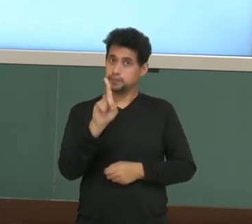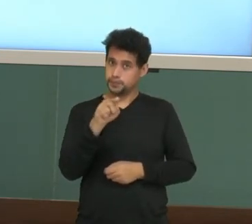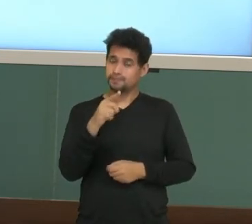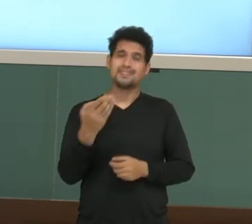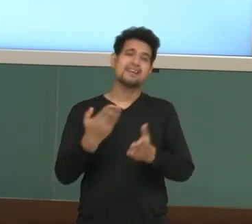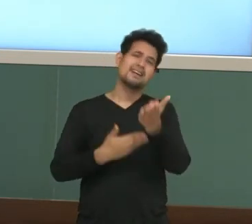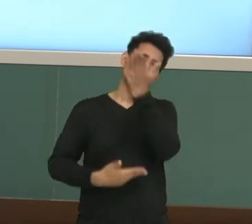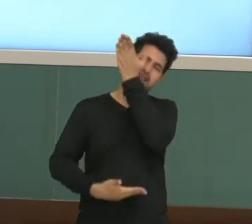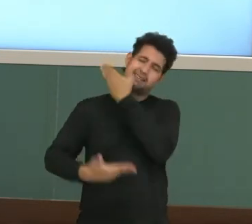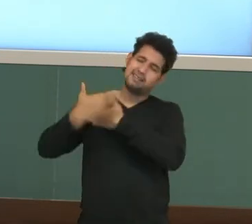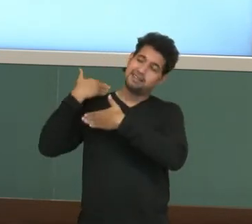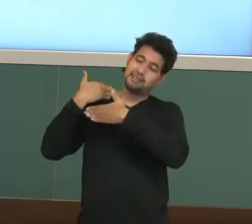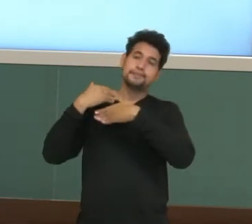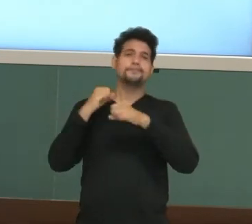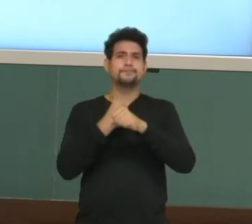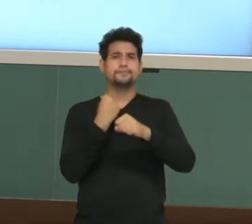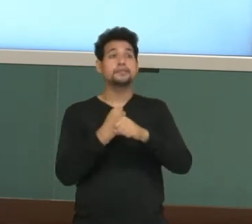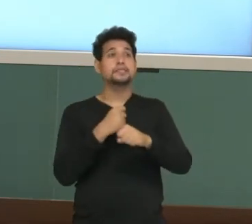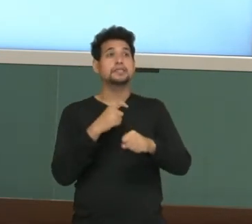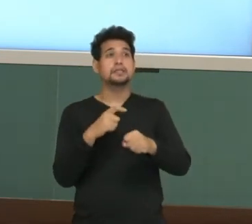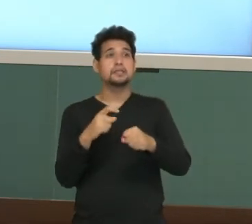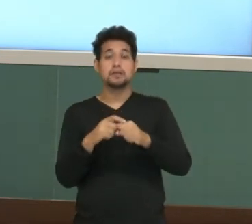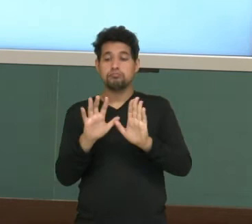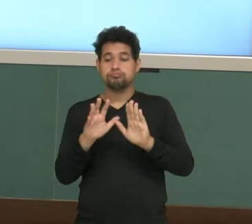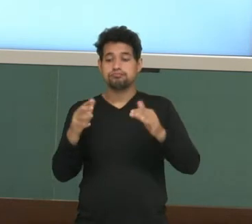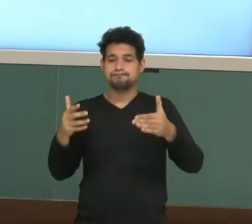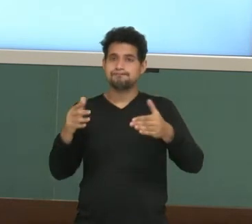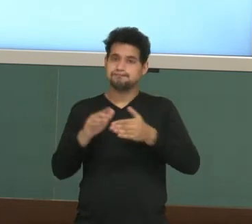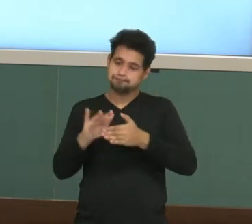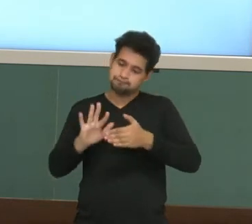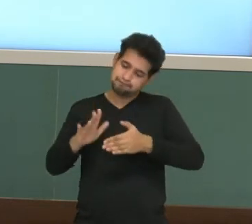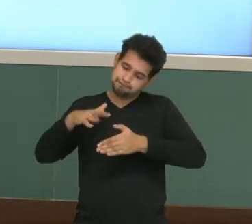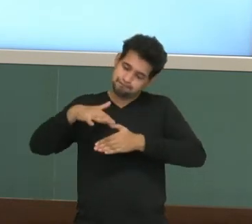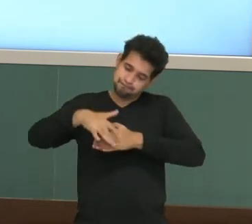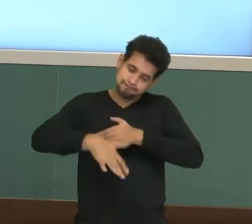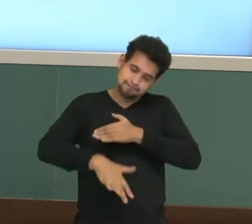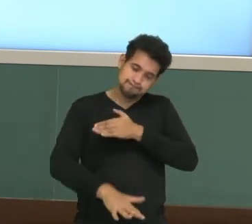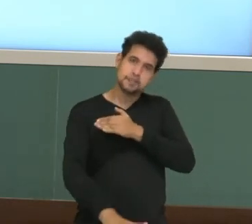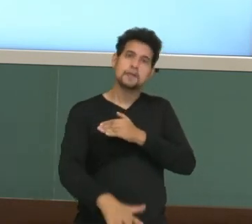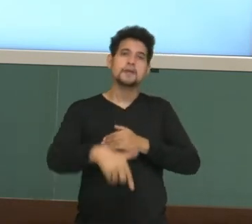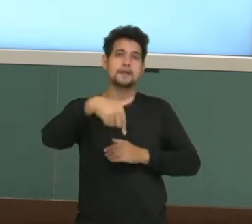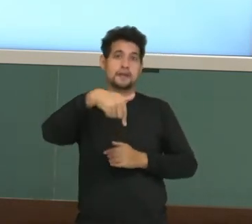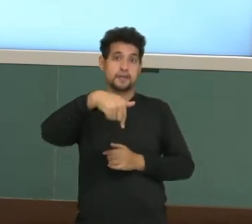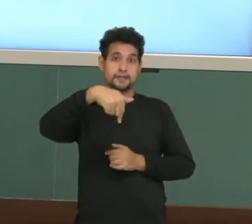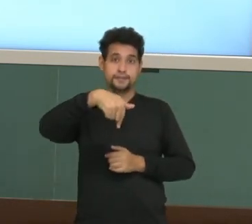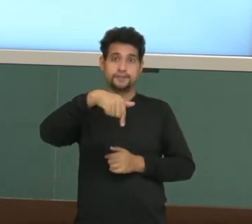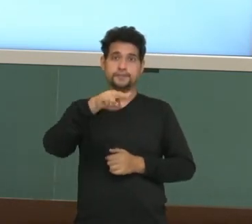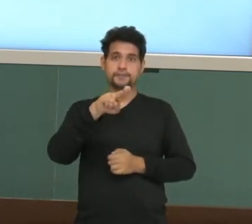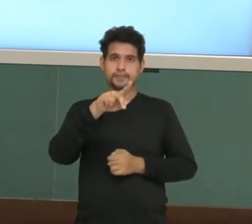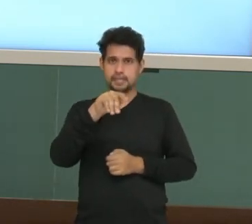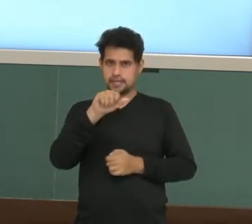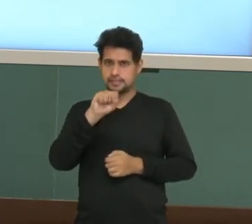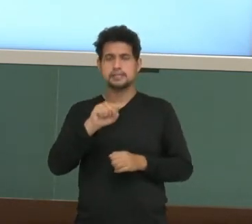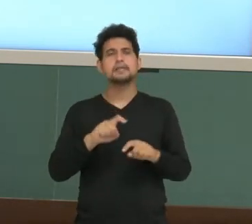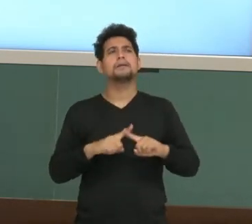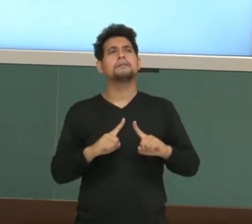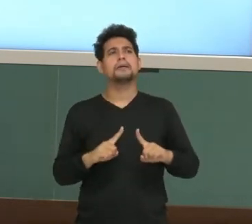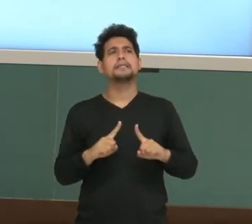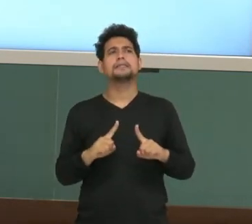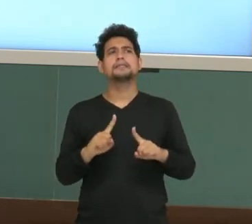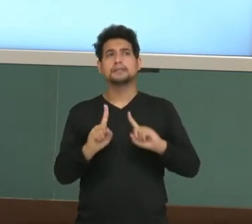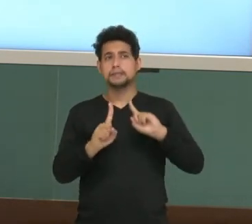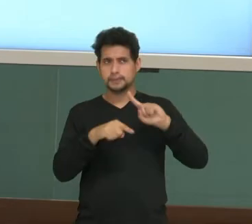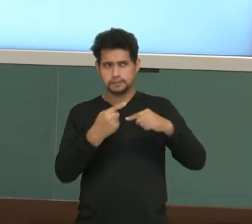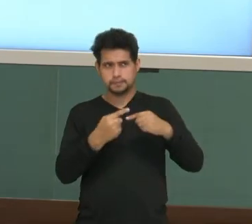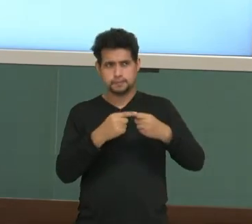passado anterior à construção havia um conjunto de cachoeiras chamadas de Sete Quedas. Então ali, ó, após